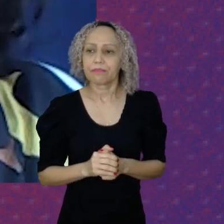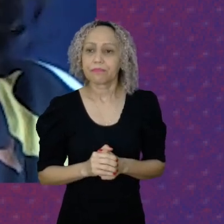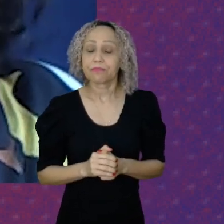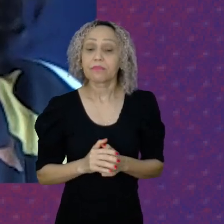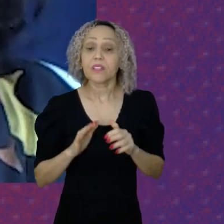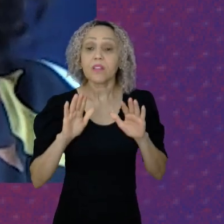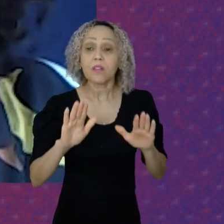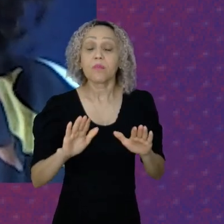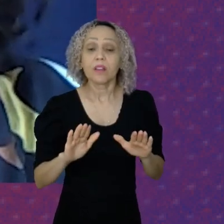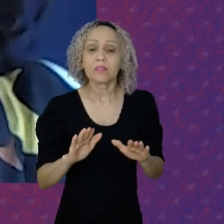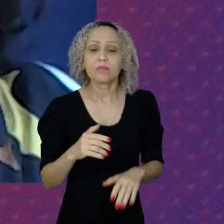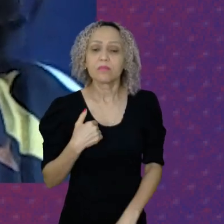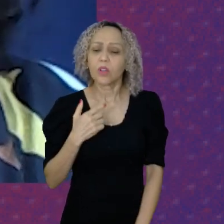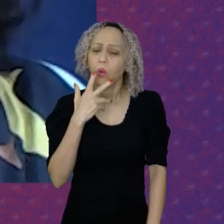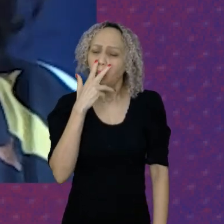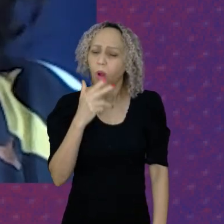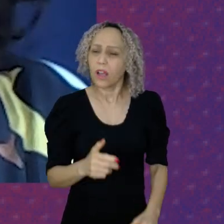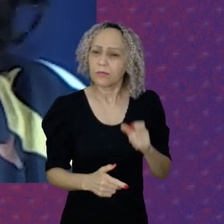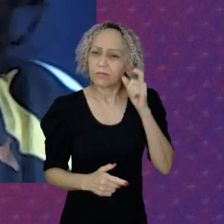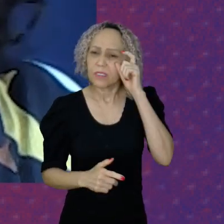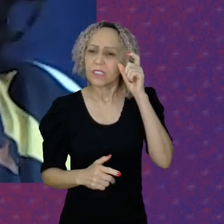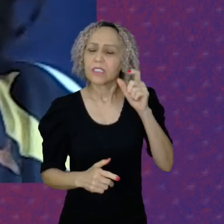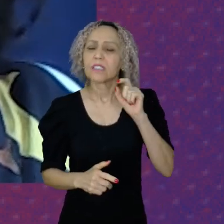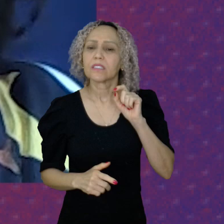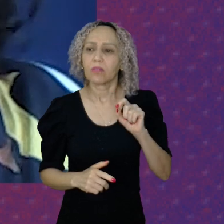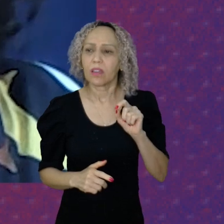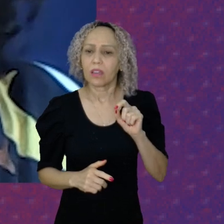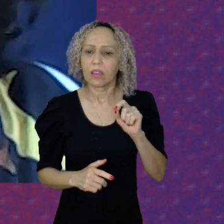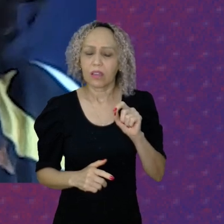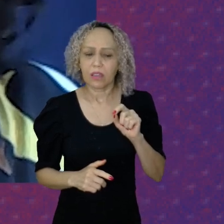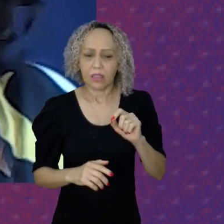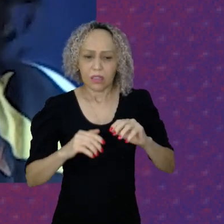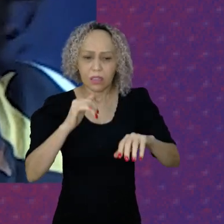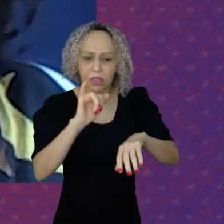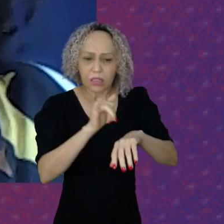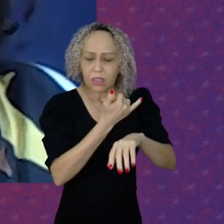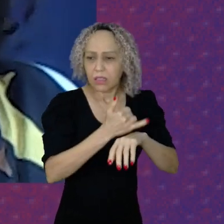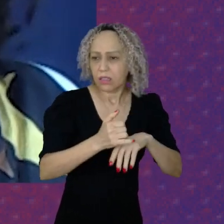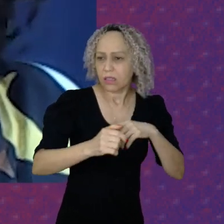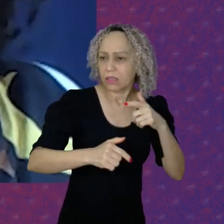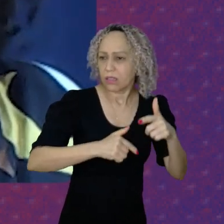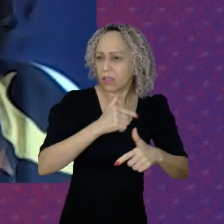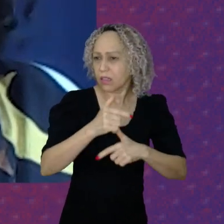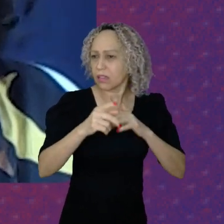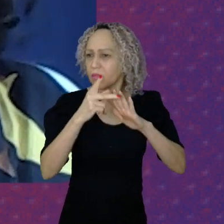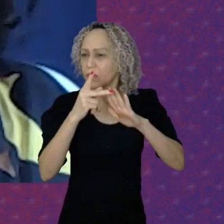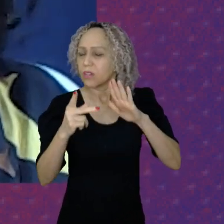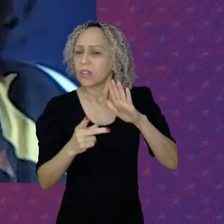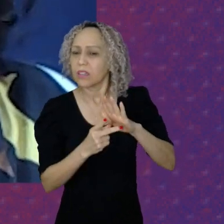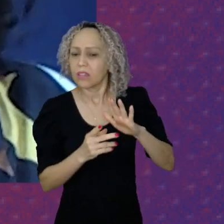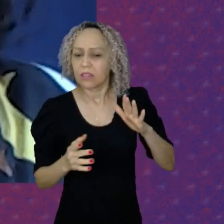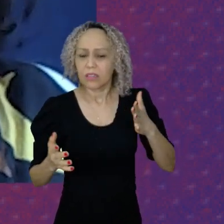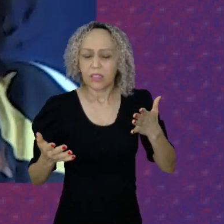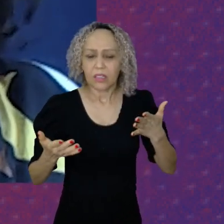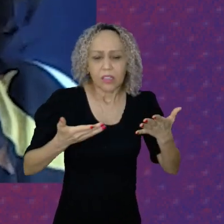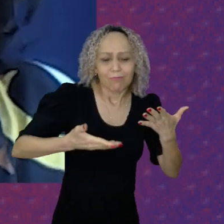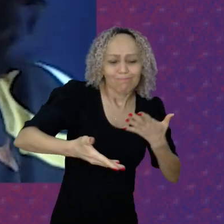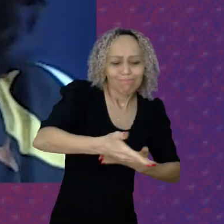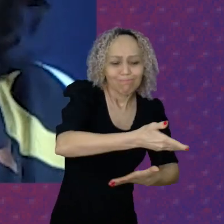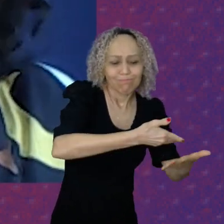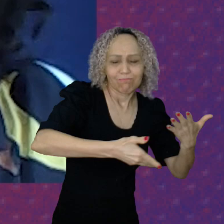Mas o que eu acho bem interessante é que essas ações, elas estão articuladas com os mais